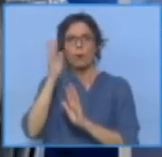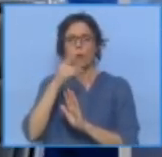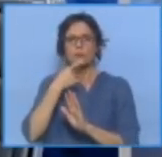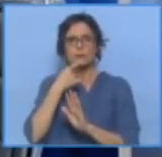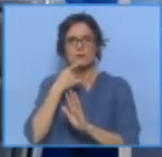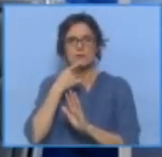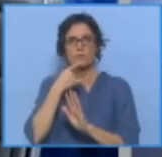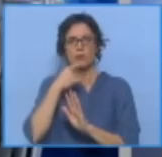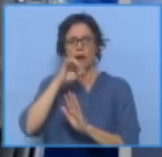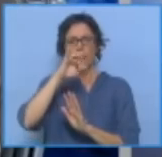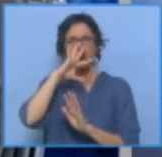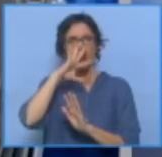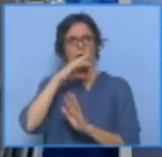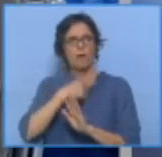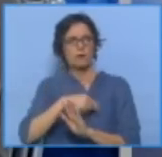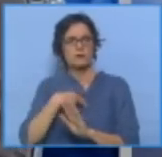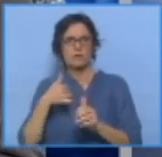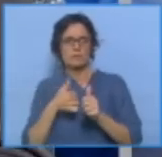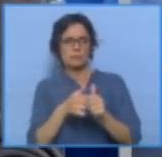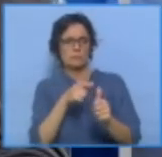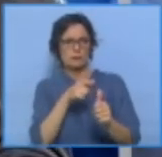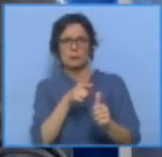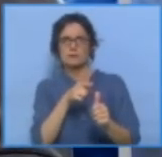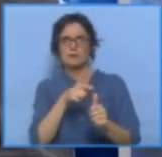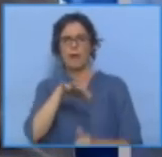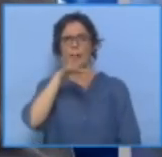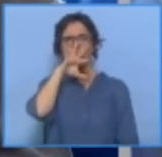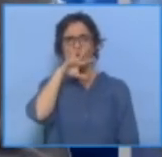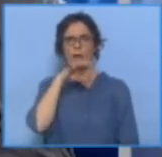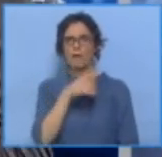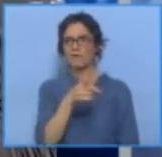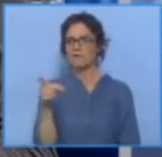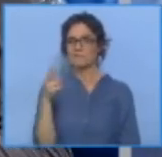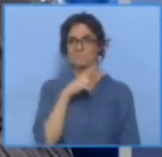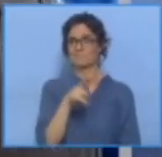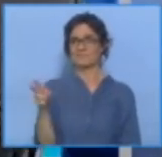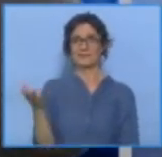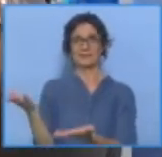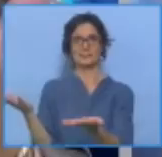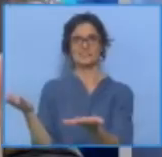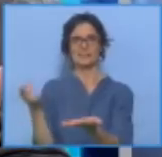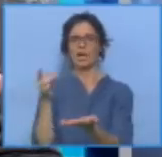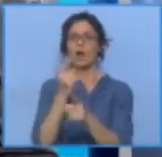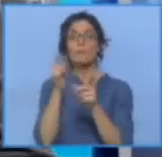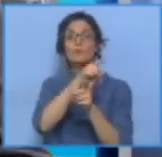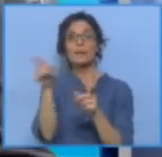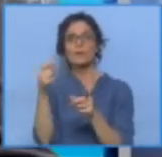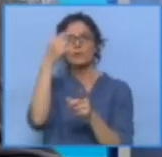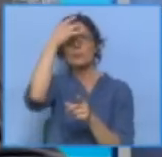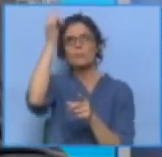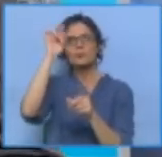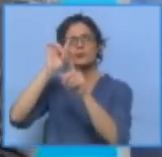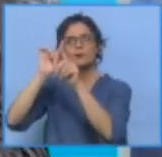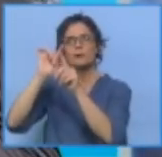realmente do que é realmente isto, o cristianismo, eles ficam de boca aberta. Porque eles tinham a ideia de que o cristianismo era outra coisa.